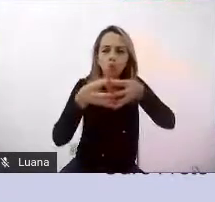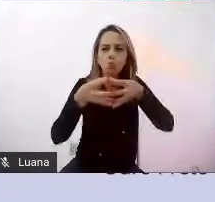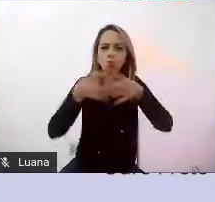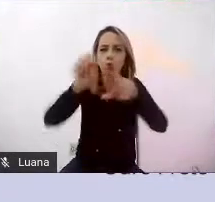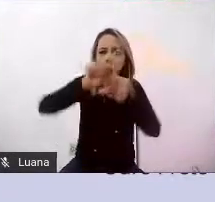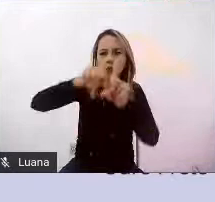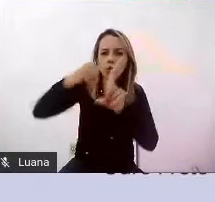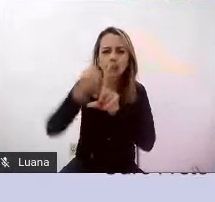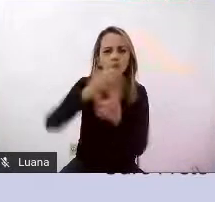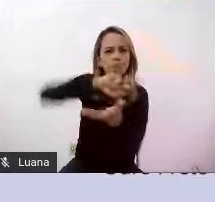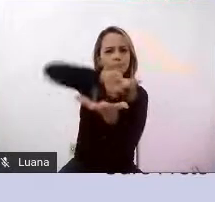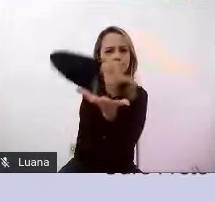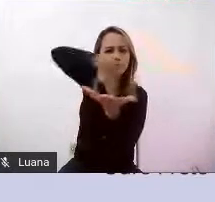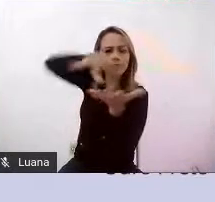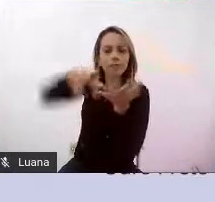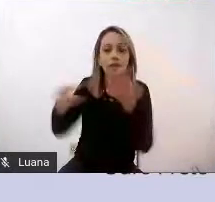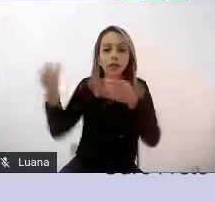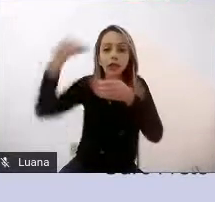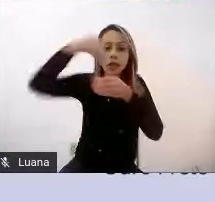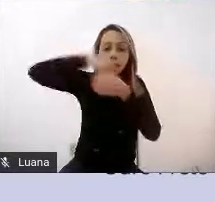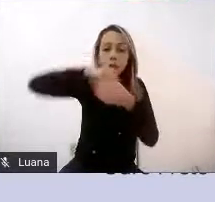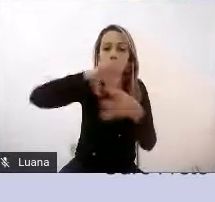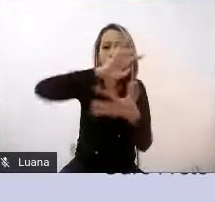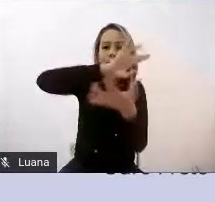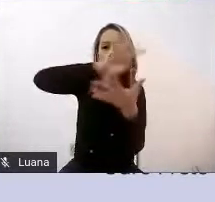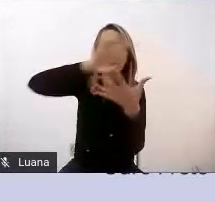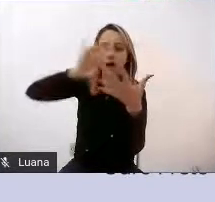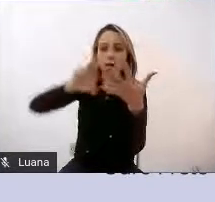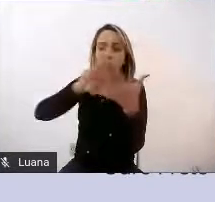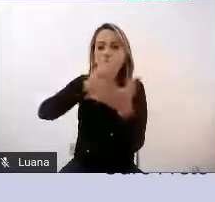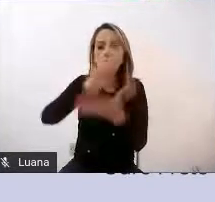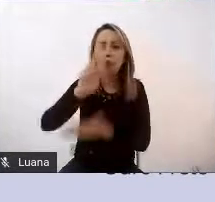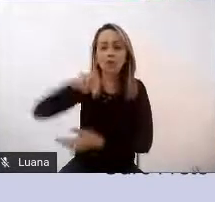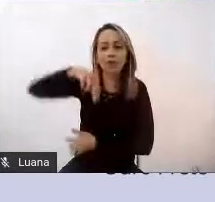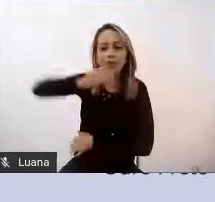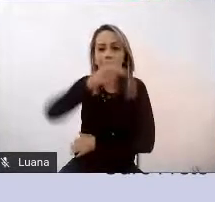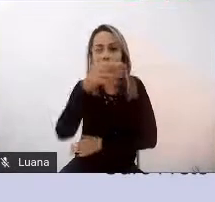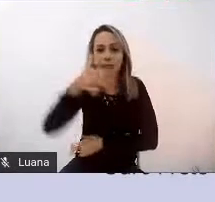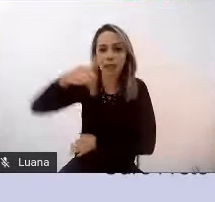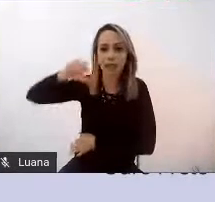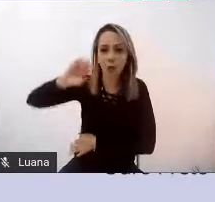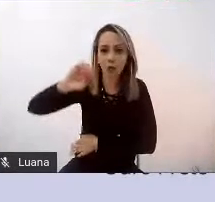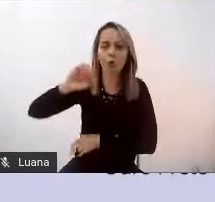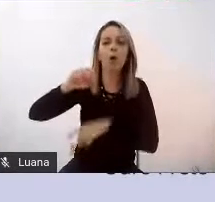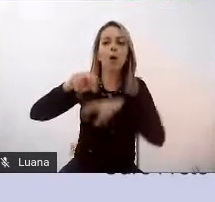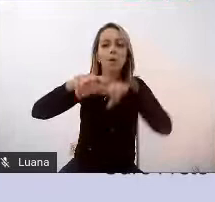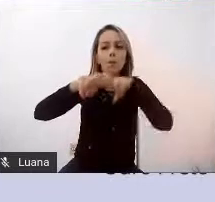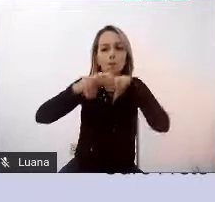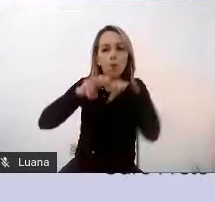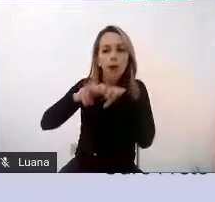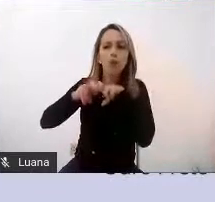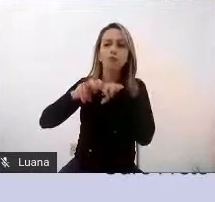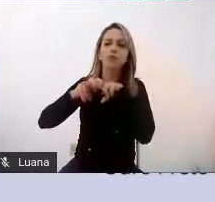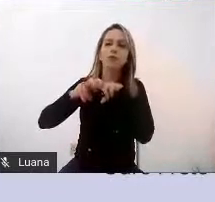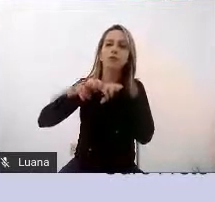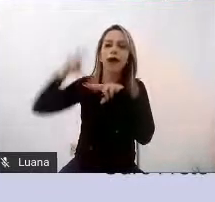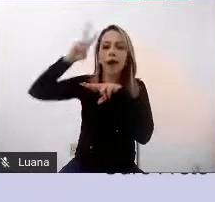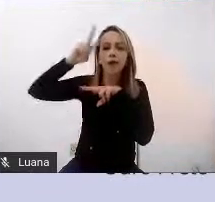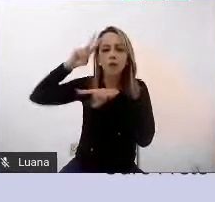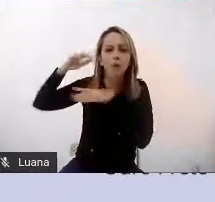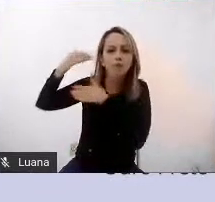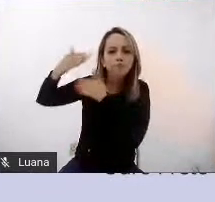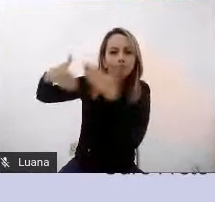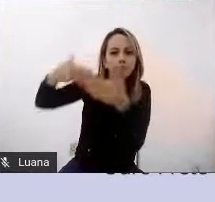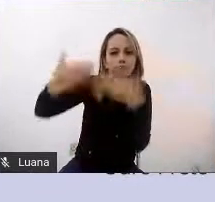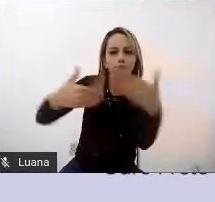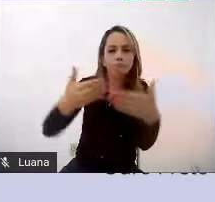são denominados nações pelos próprios agentes históricos do momento e que são